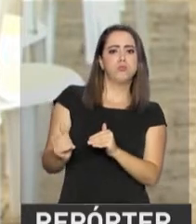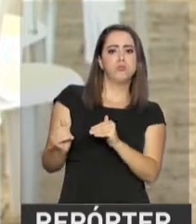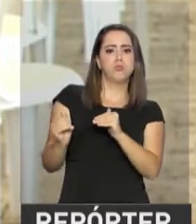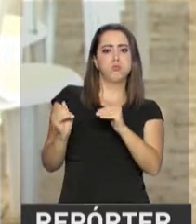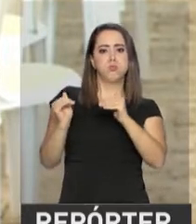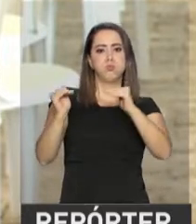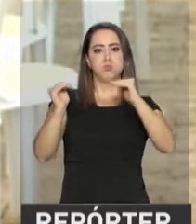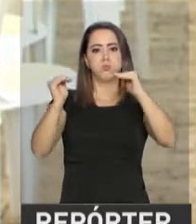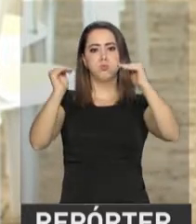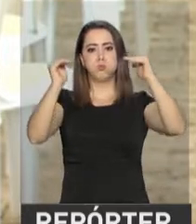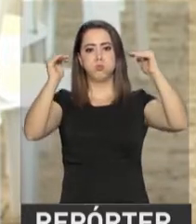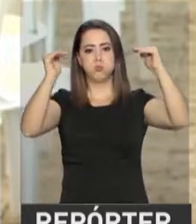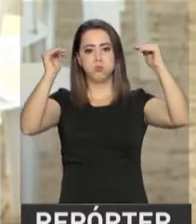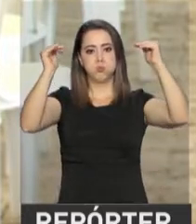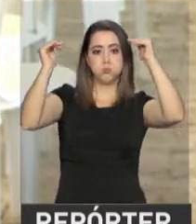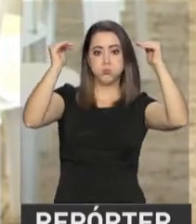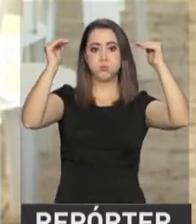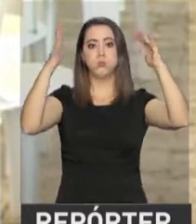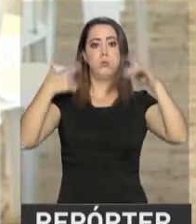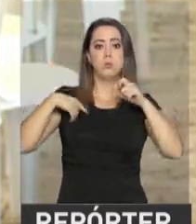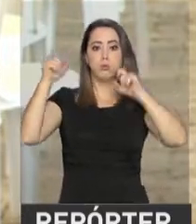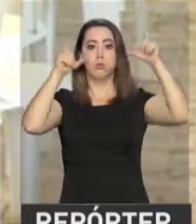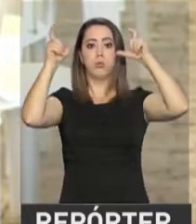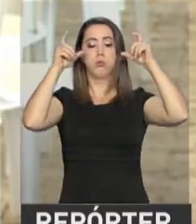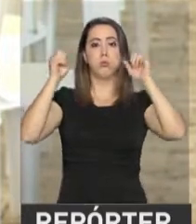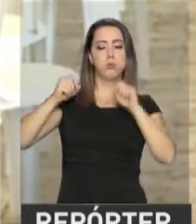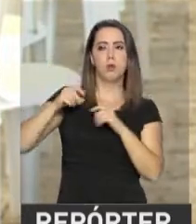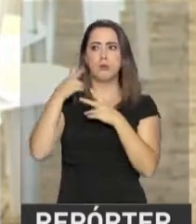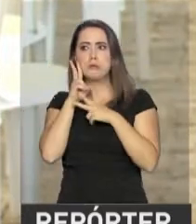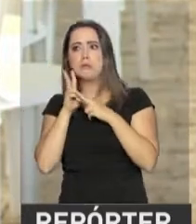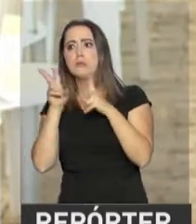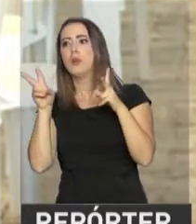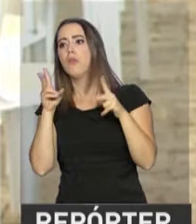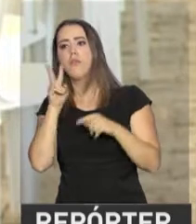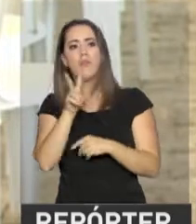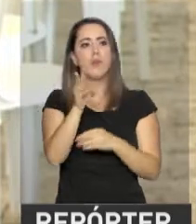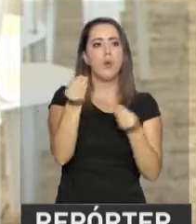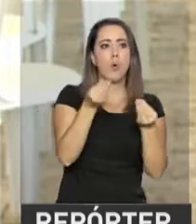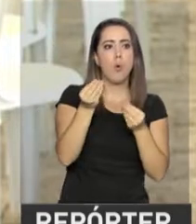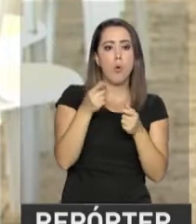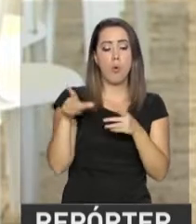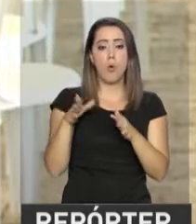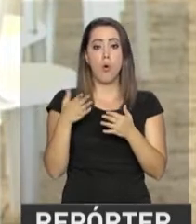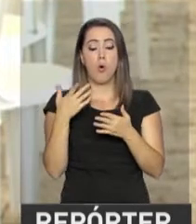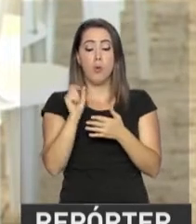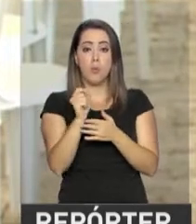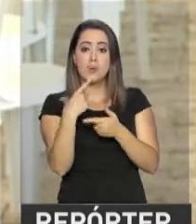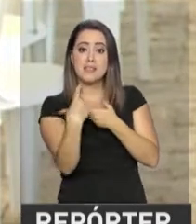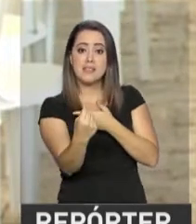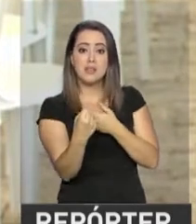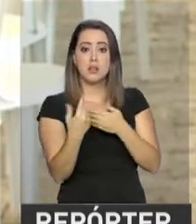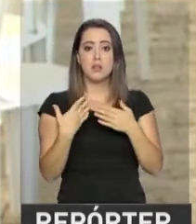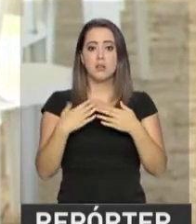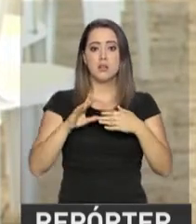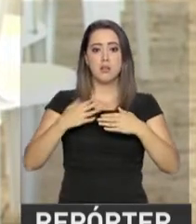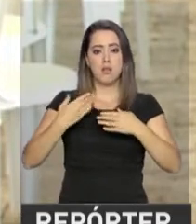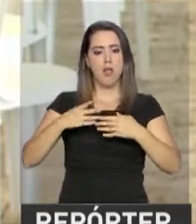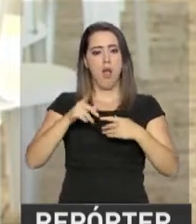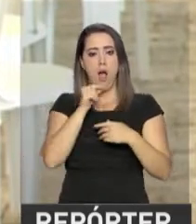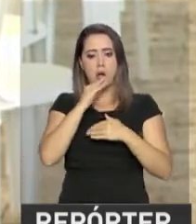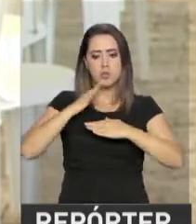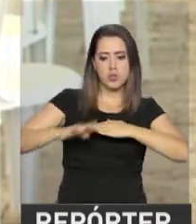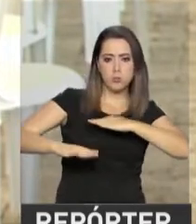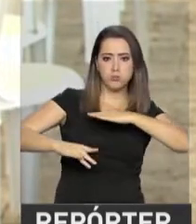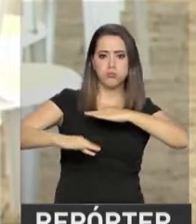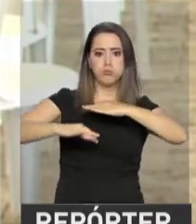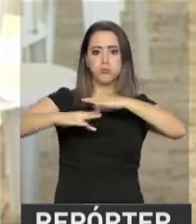tudo. Aí a gente acordou para a vida assim, eu falei assim, eu vou olhar para poder sair, né? Quando eu olhei, a água já estava beirando o muro da varanda. Nós saímos,